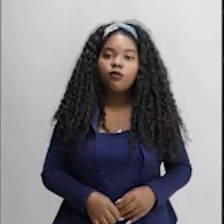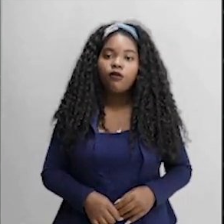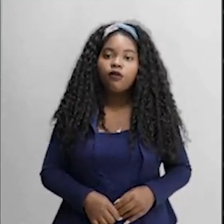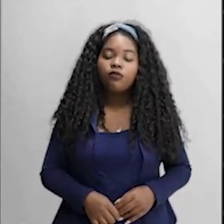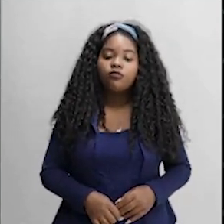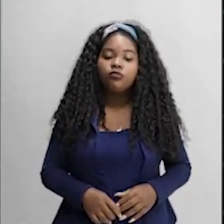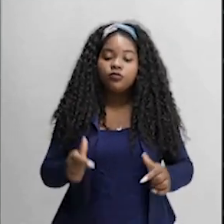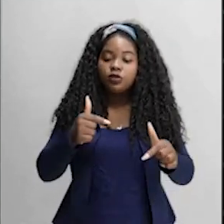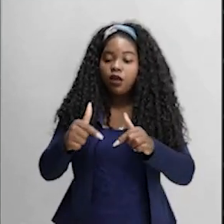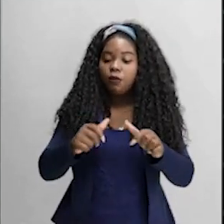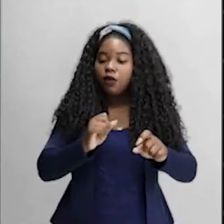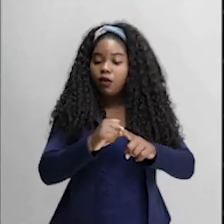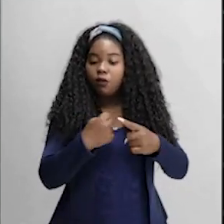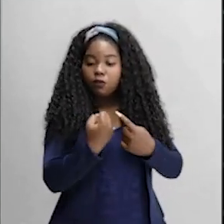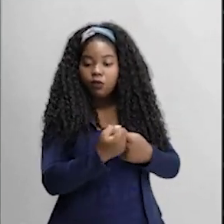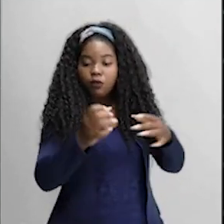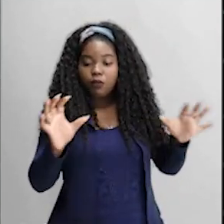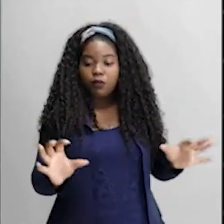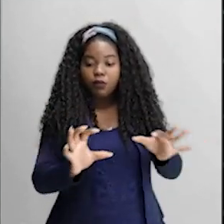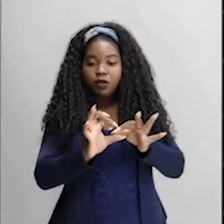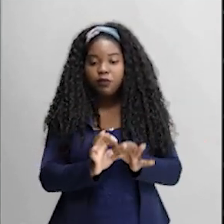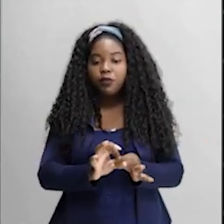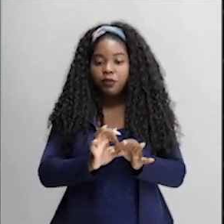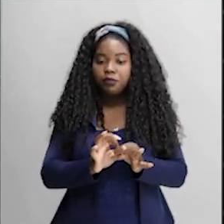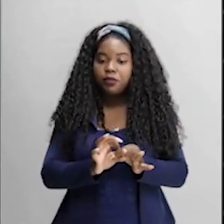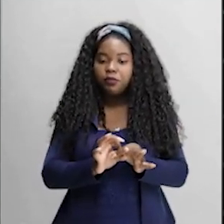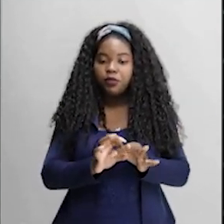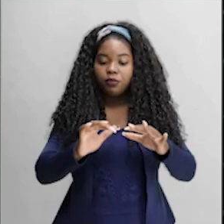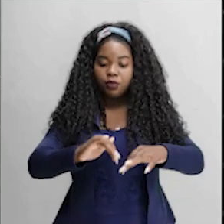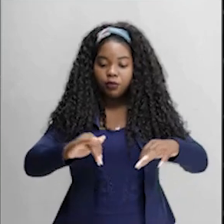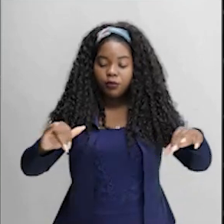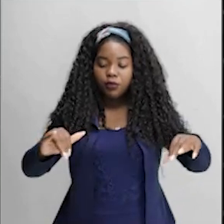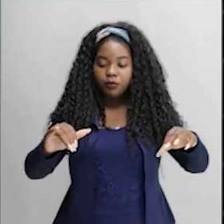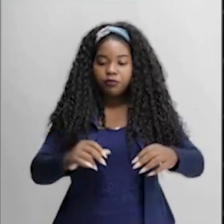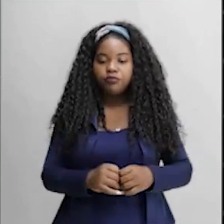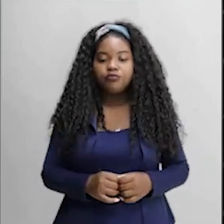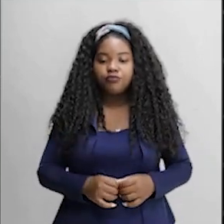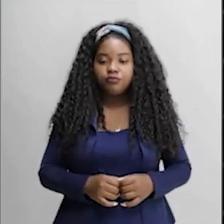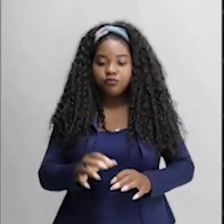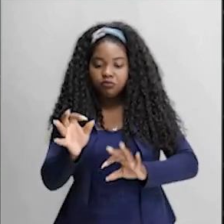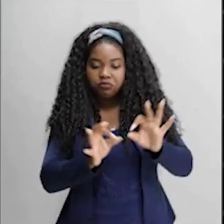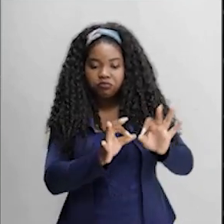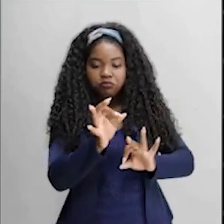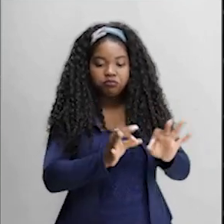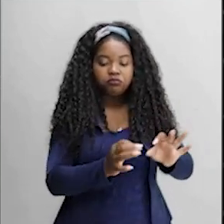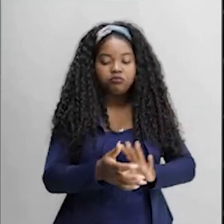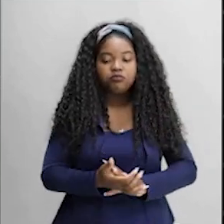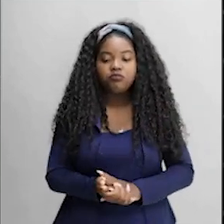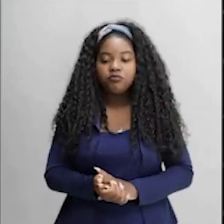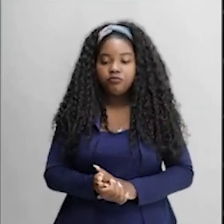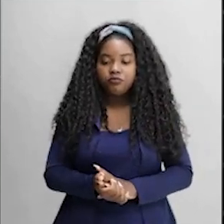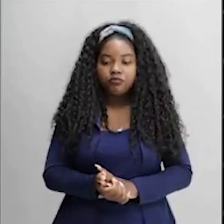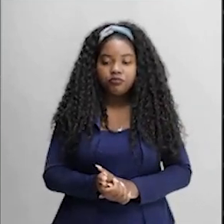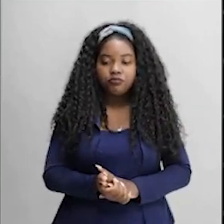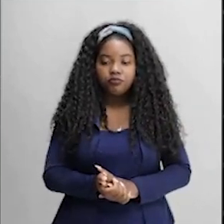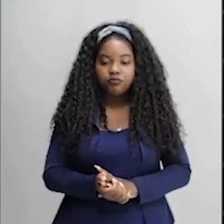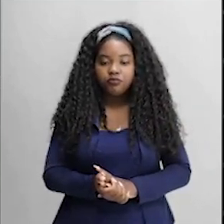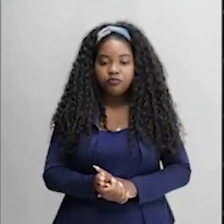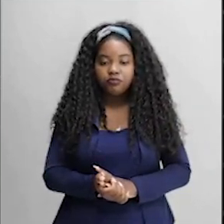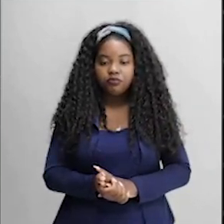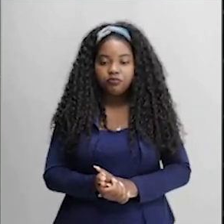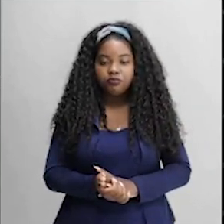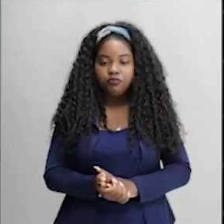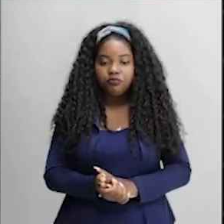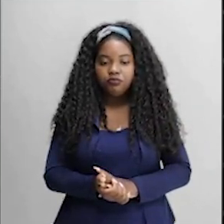O trabalho e sociedade junto a esta divisão, a própria divisão social do trabalho, a própria divisão do trabalho